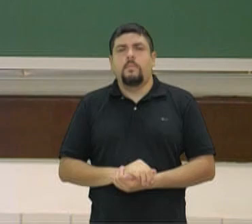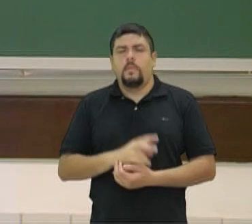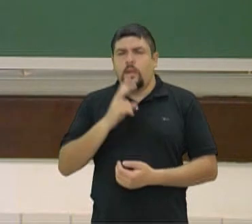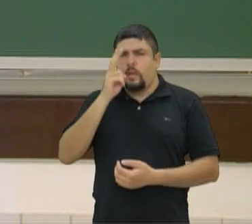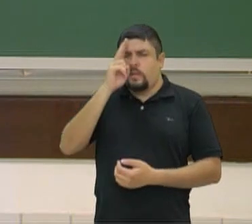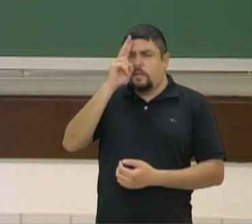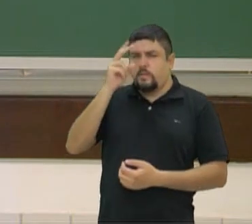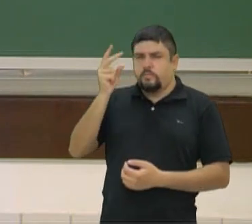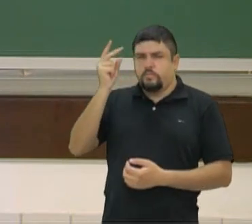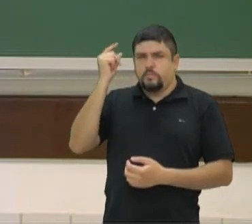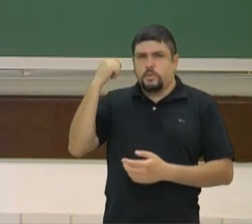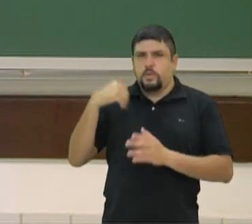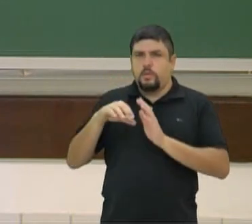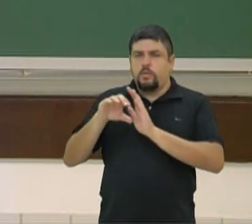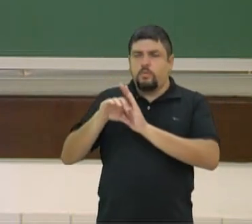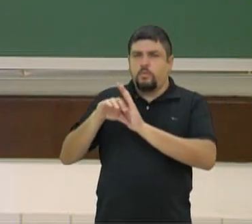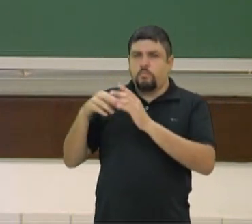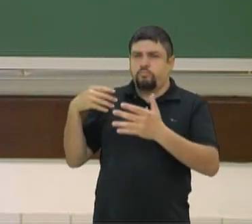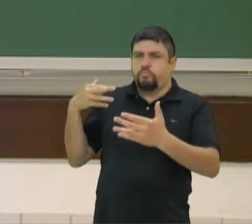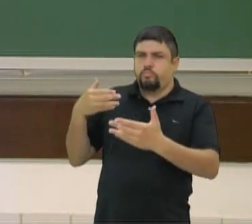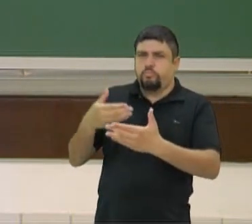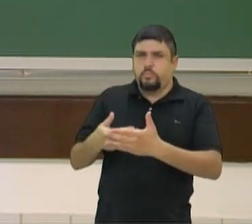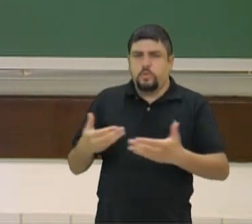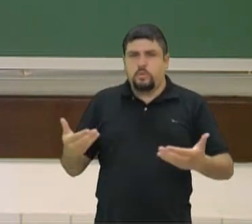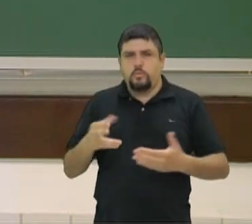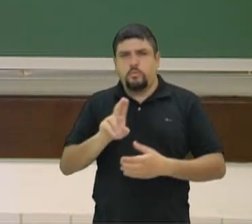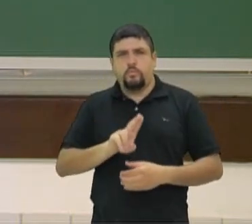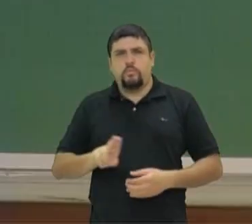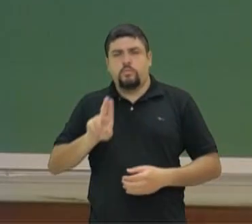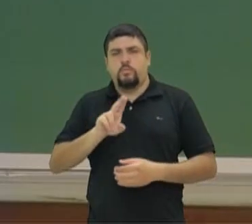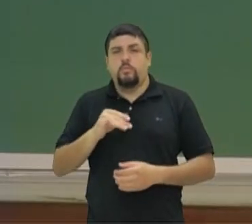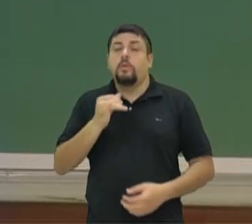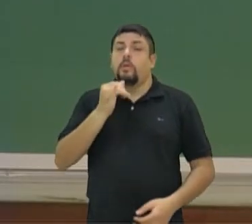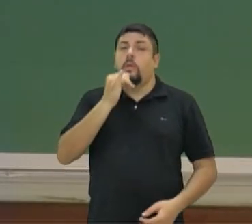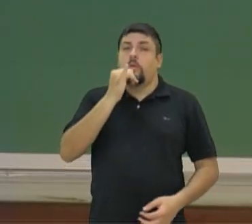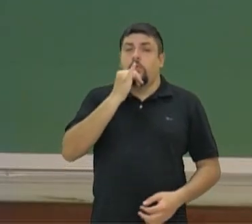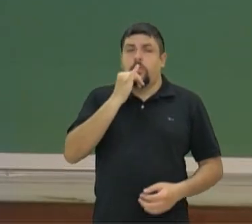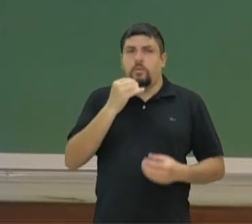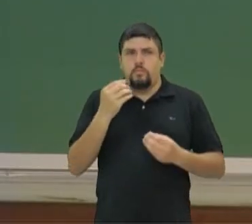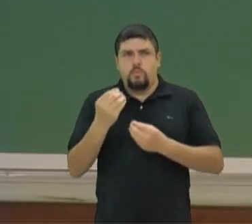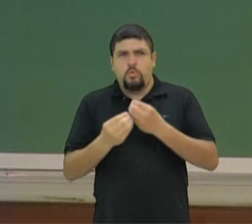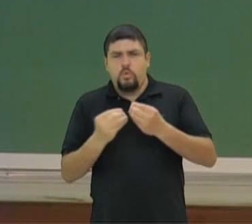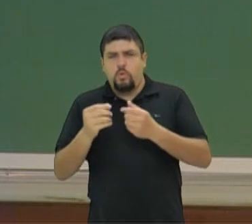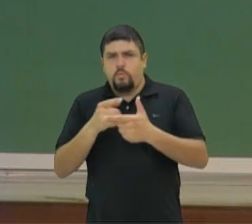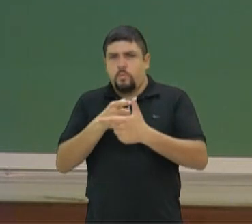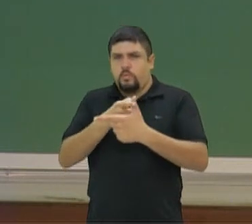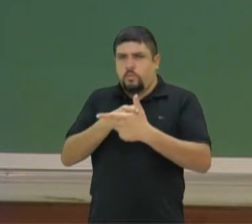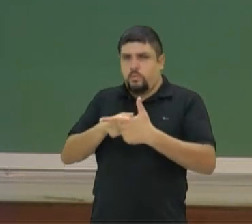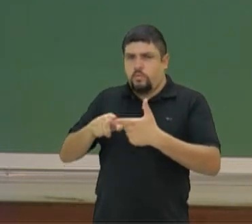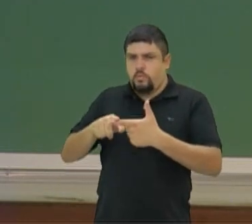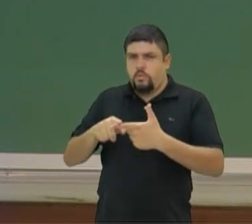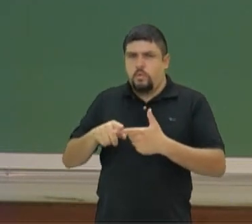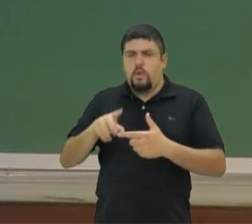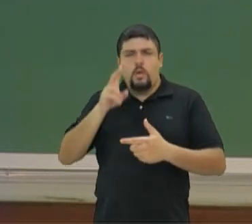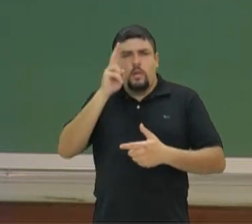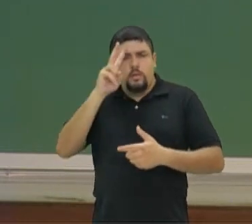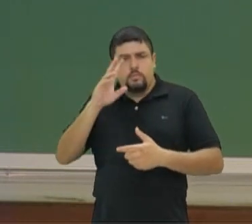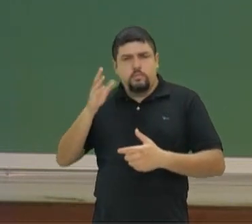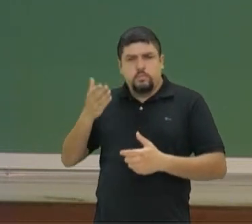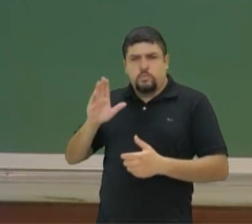que você aplica nele até hoje. Vamos em frente então. Vamos a um exemplo aqui da divisão de dois complexos, relembrando o que a professora já fez.